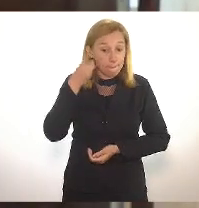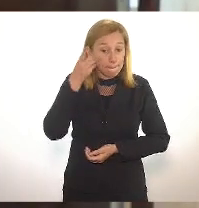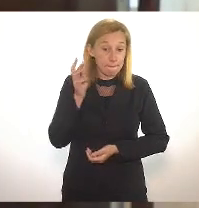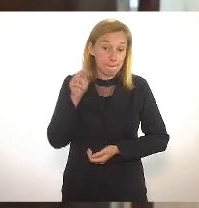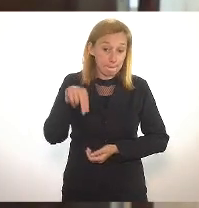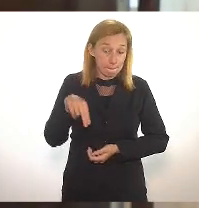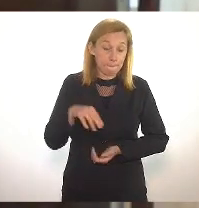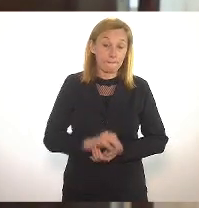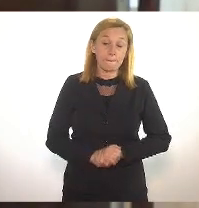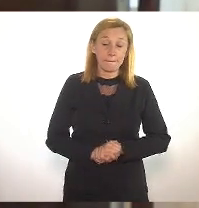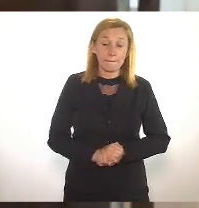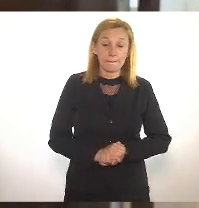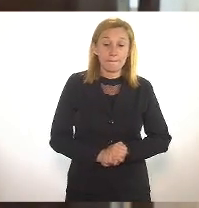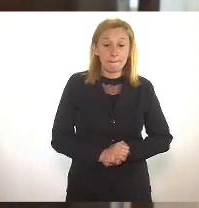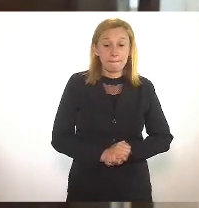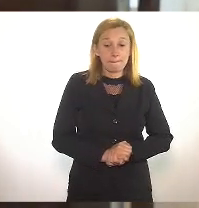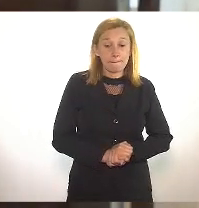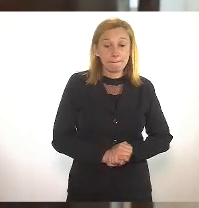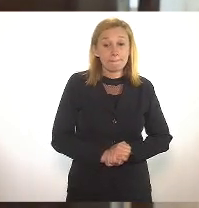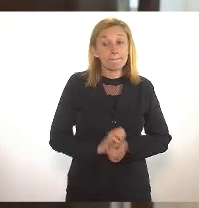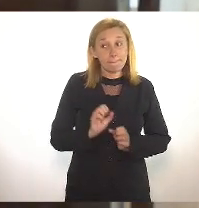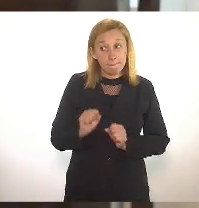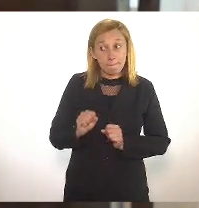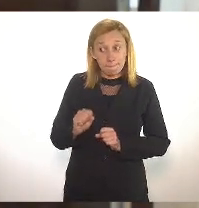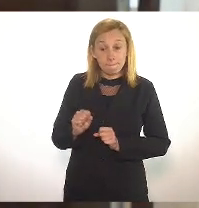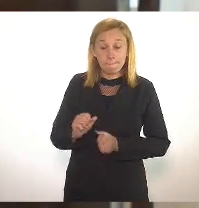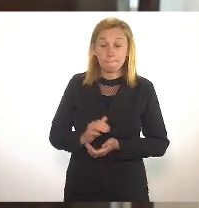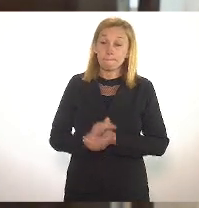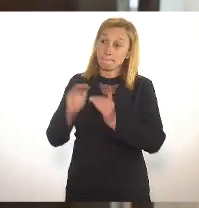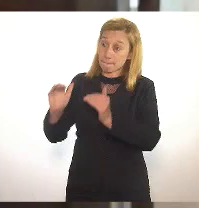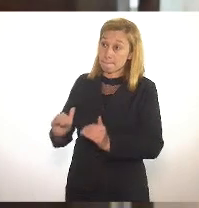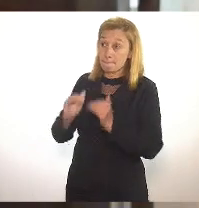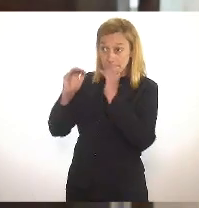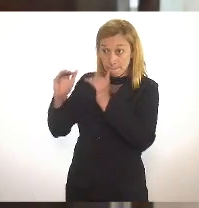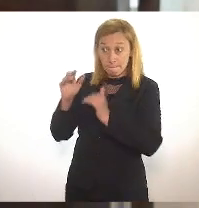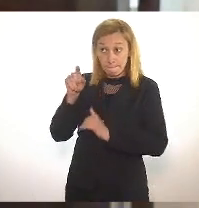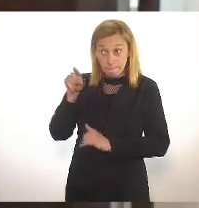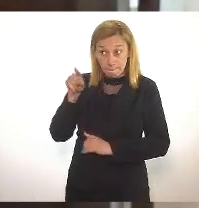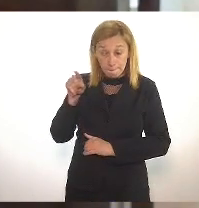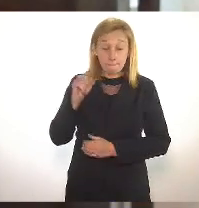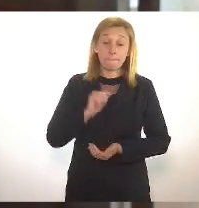Ferreira, e possivelmente Vossa Excelência talvez estivesse lá,